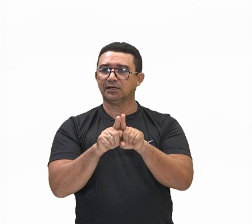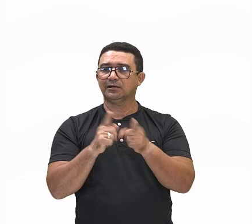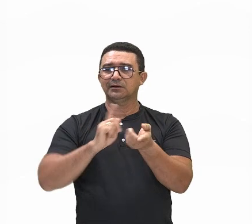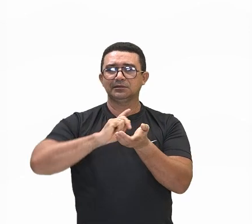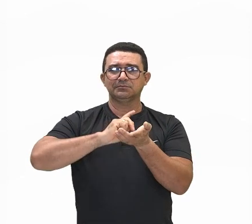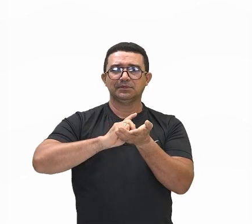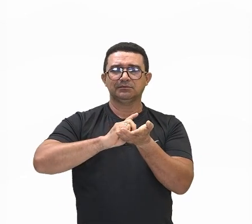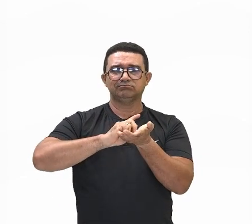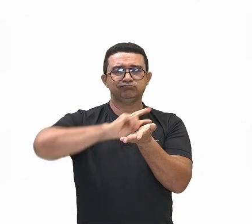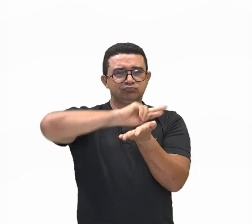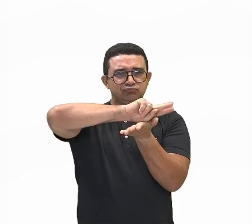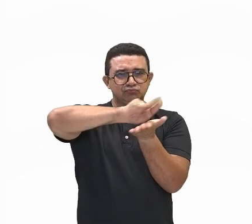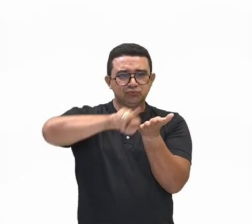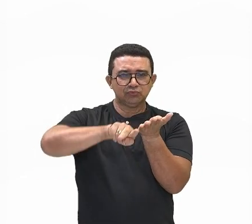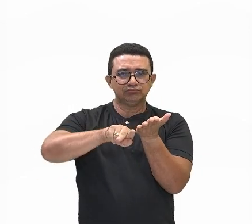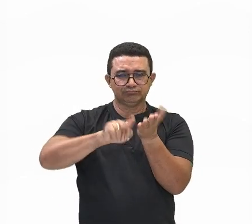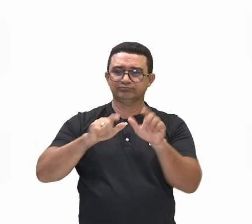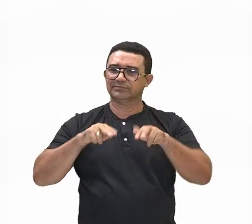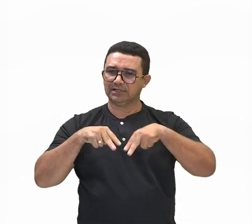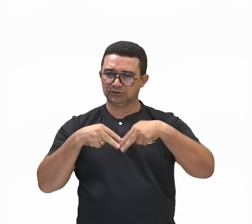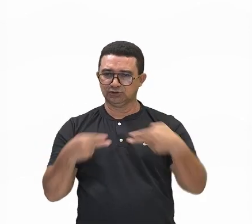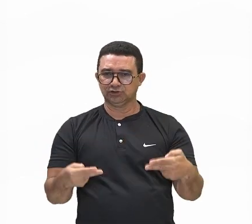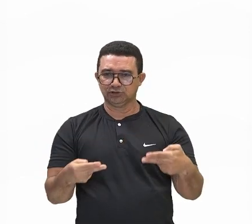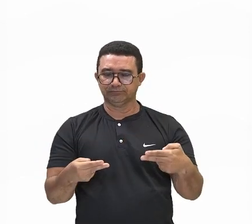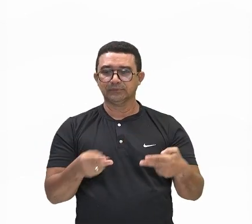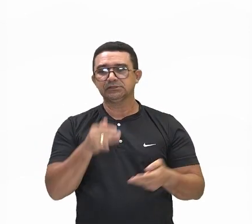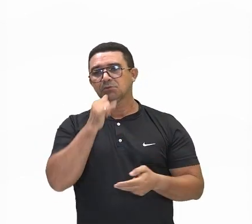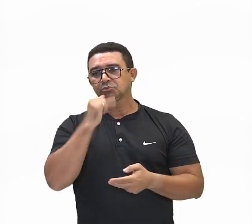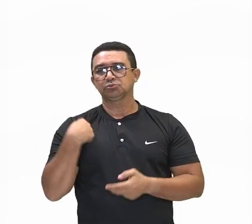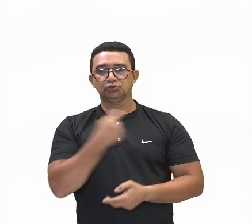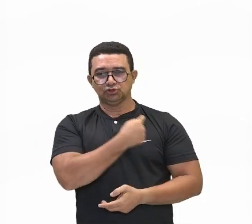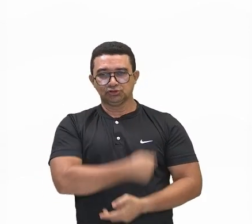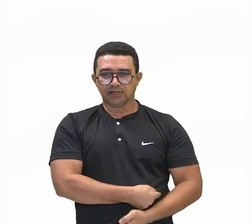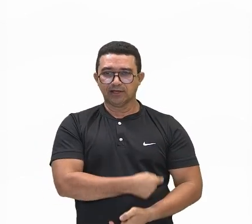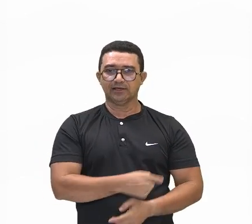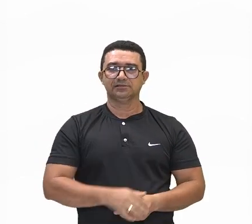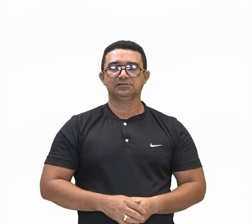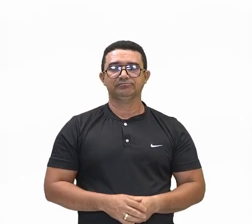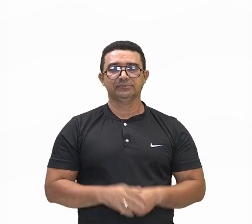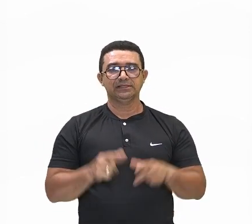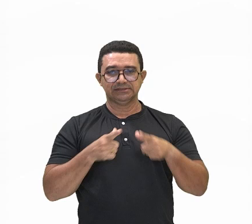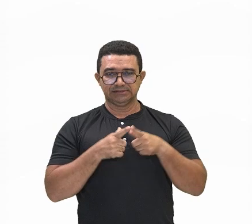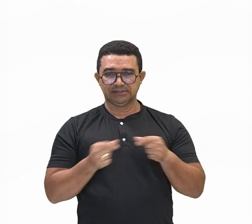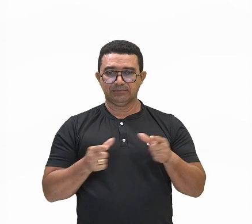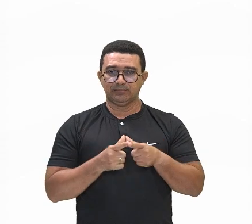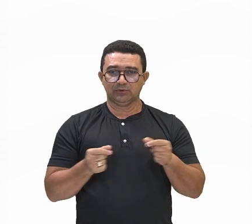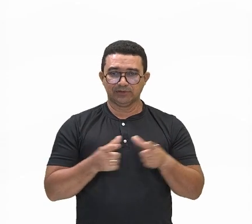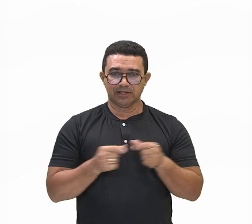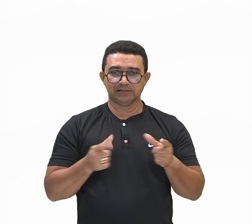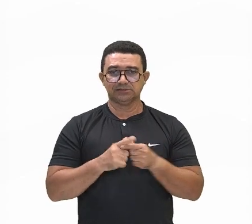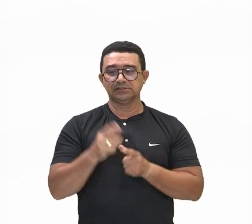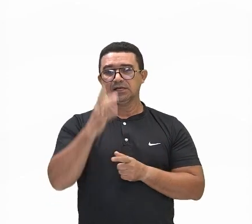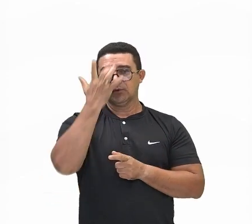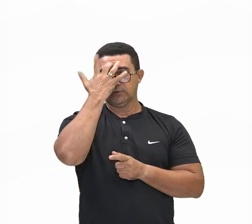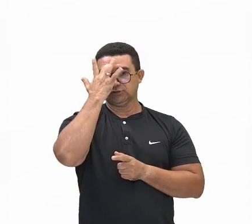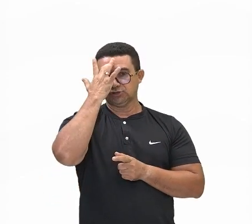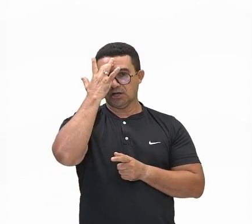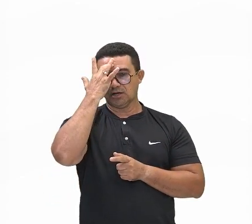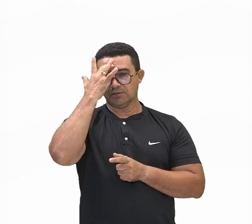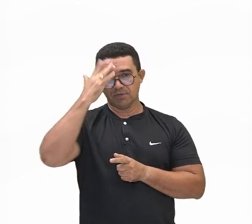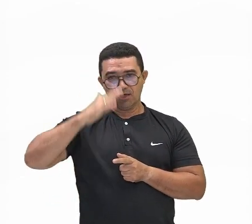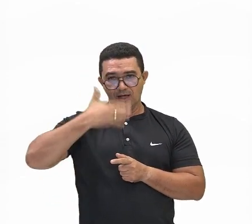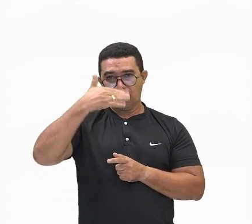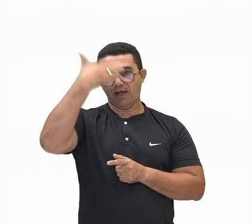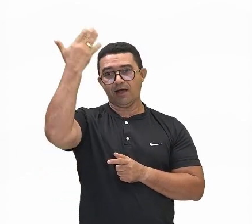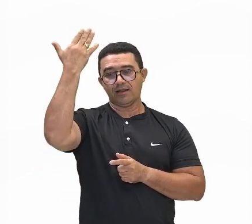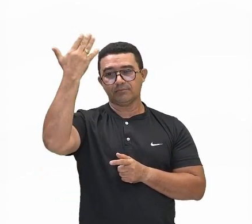variedade de etnias, como os chineses, né, os japoneses, os indianos, os